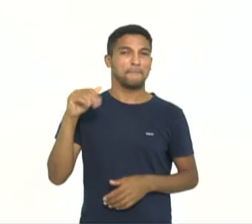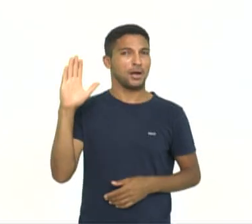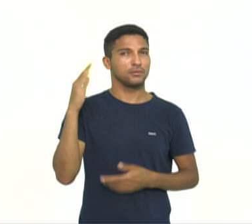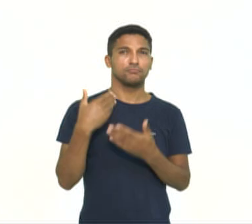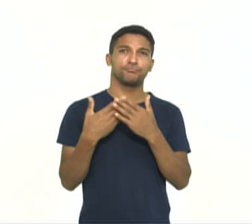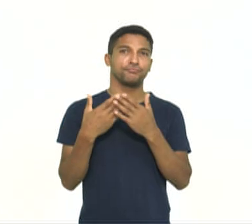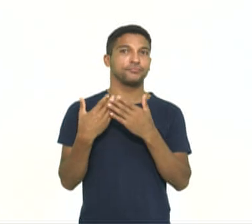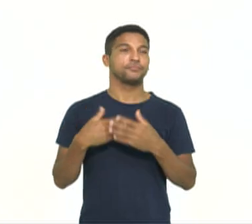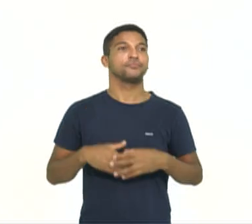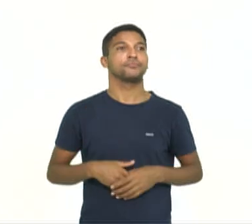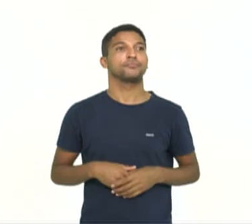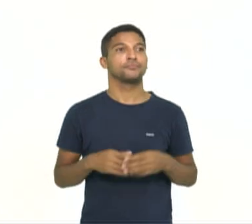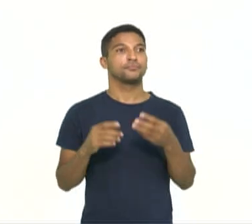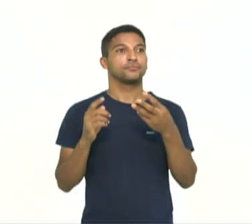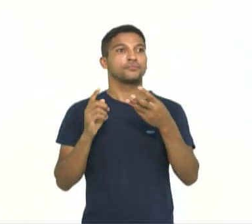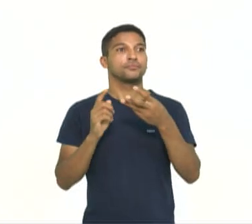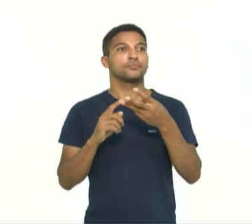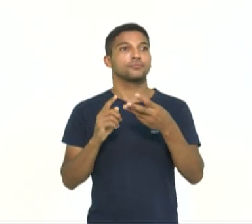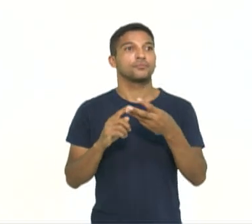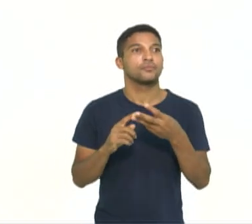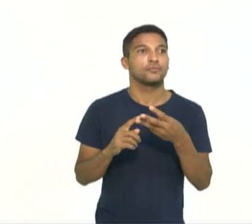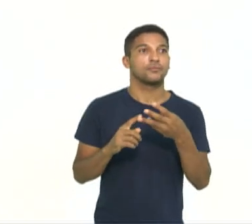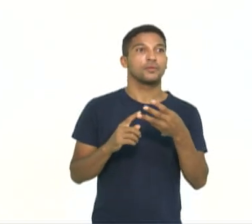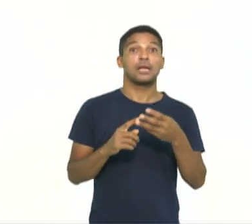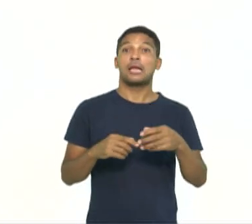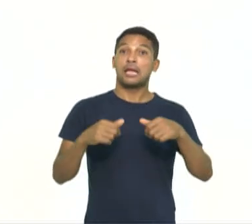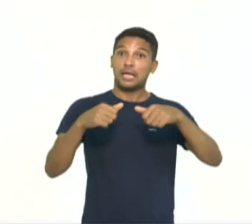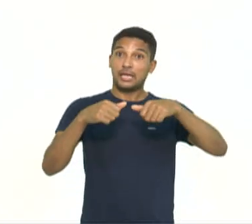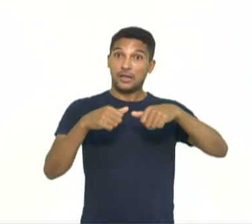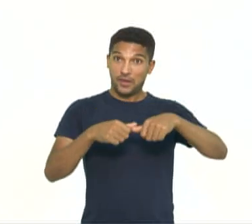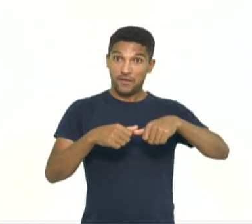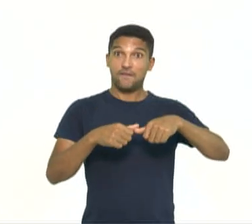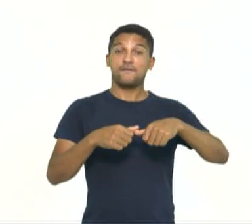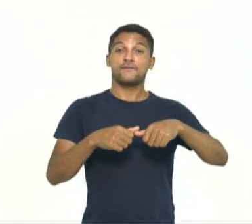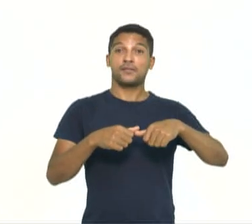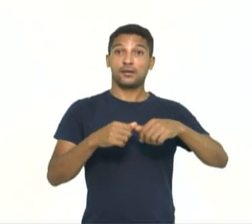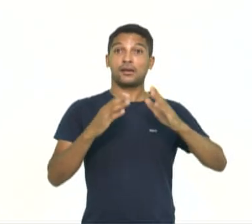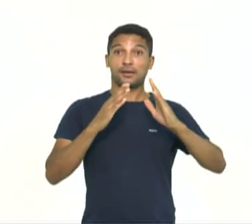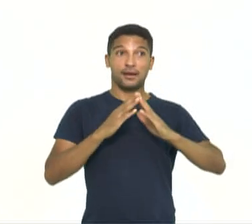fazer e ficar, né? Já tomei uma decisão, não só estudarei